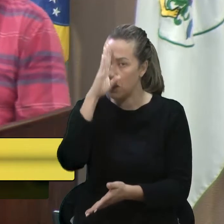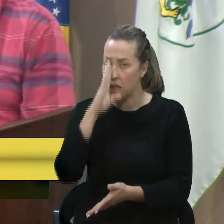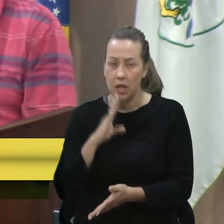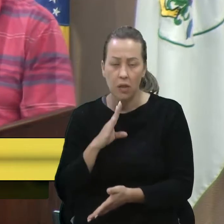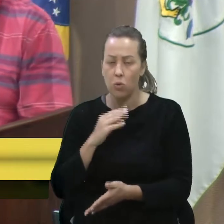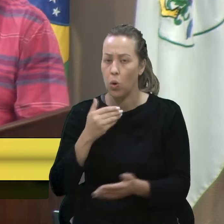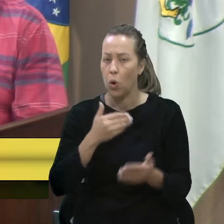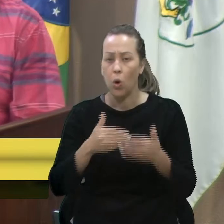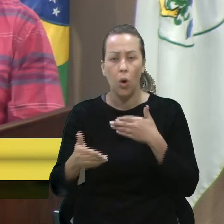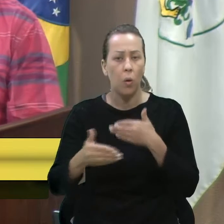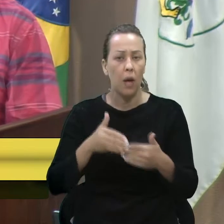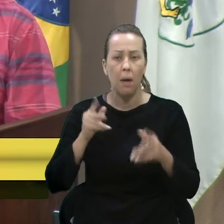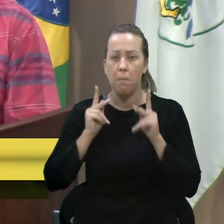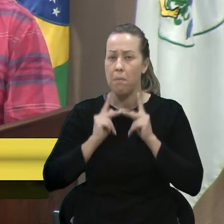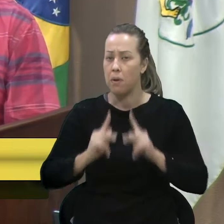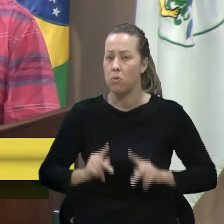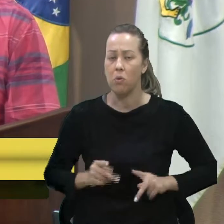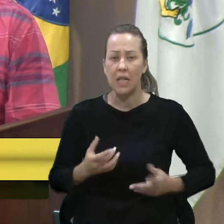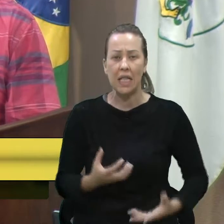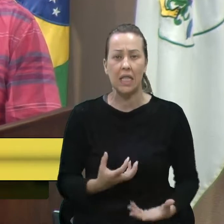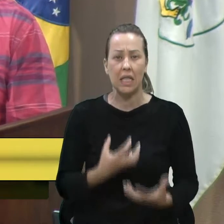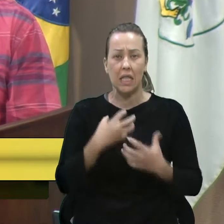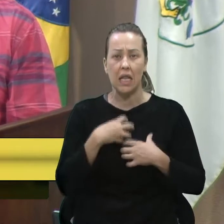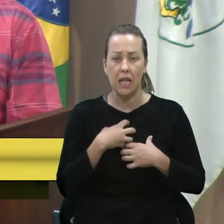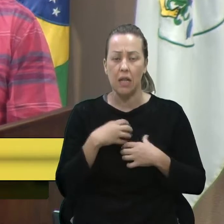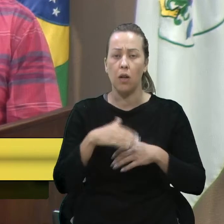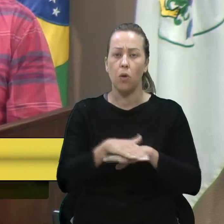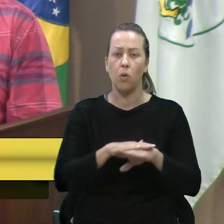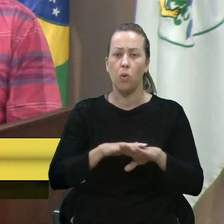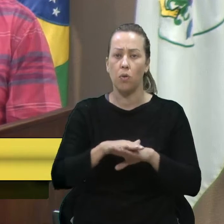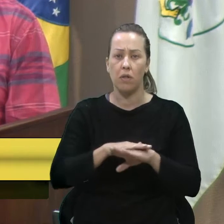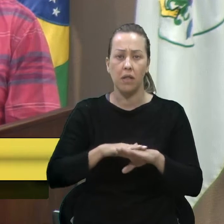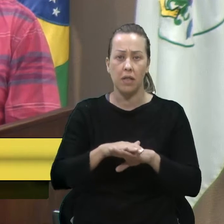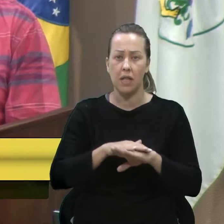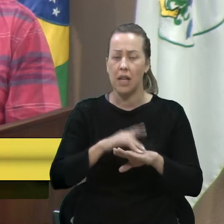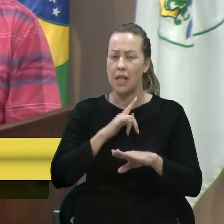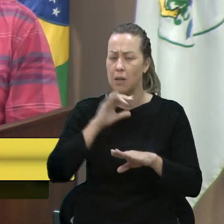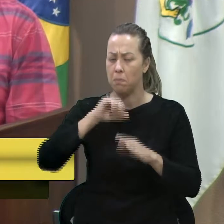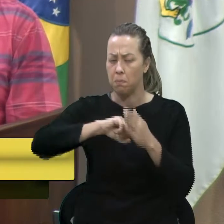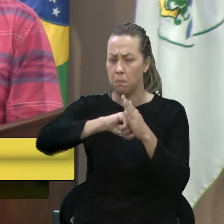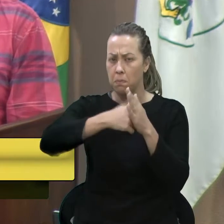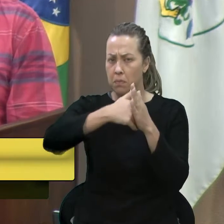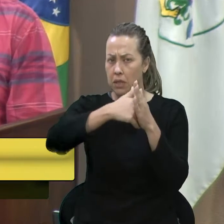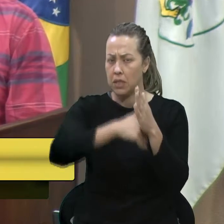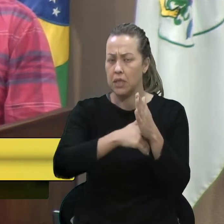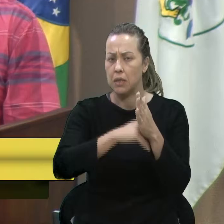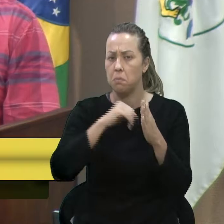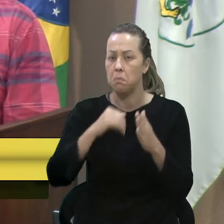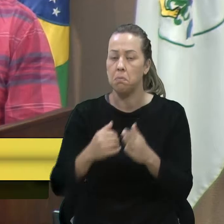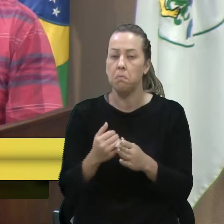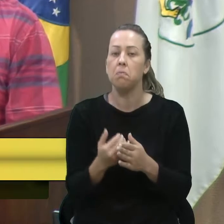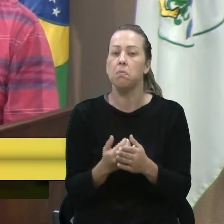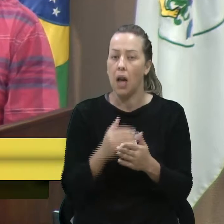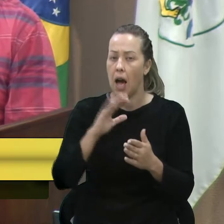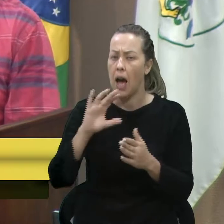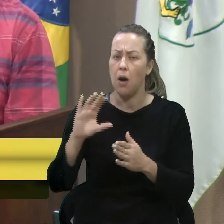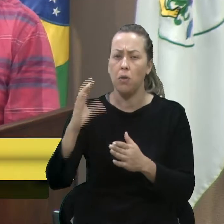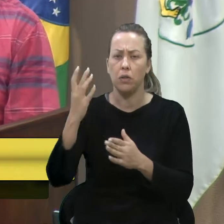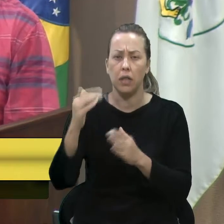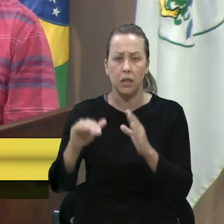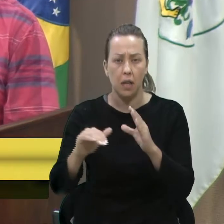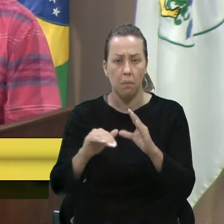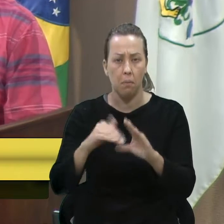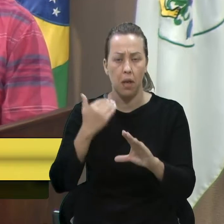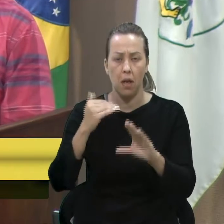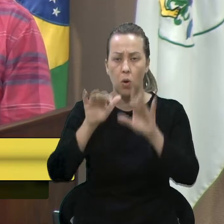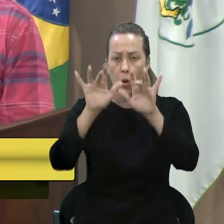que querem e precisam conversar, sob total sigilo. Isso acontece por e-mail, chat,